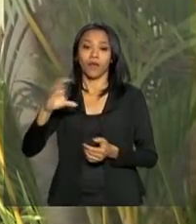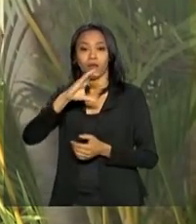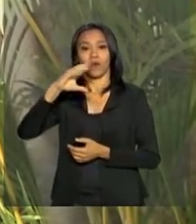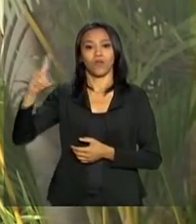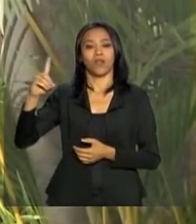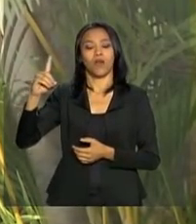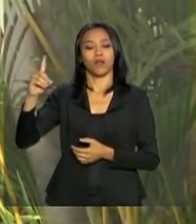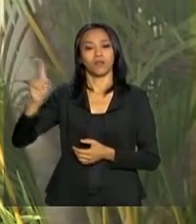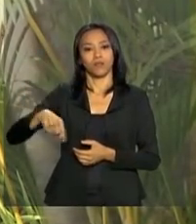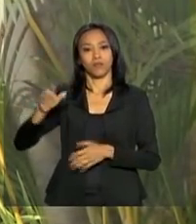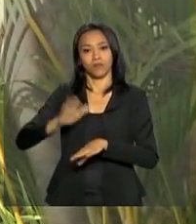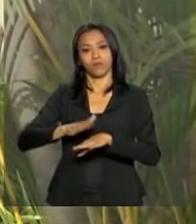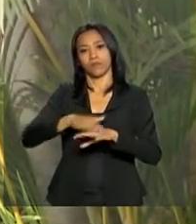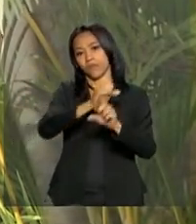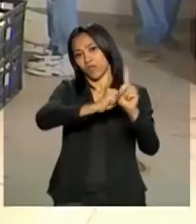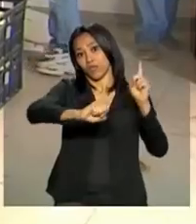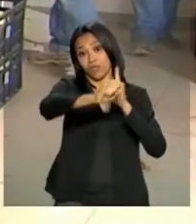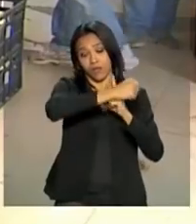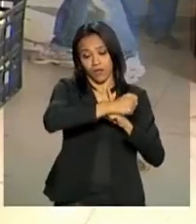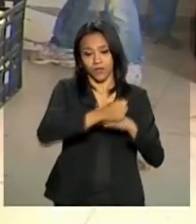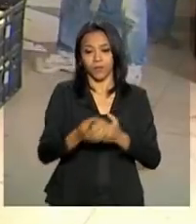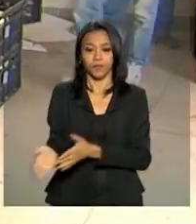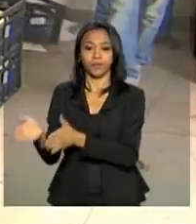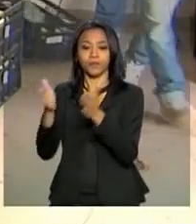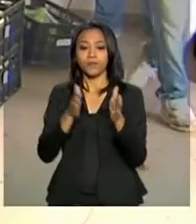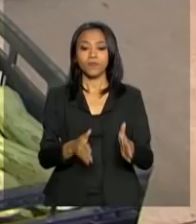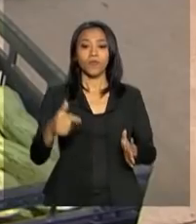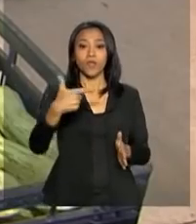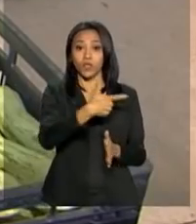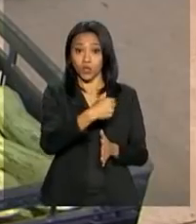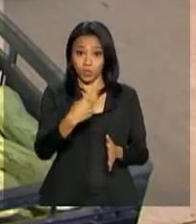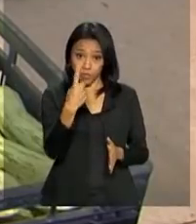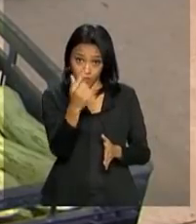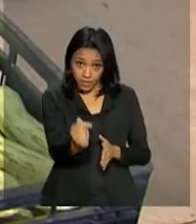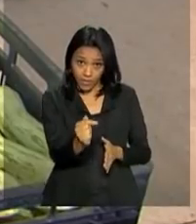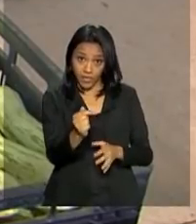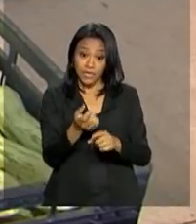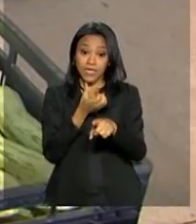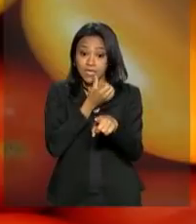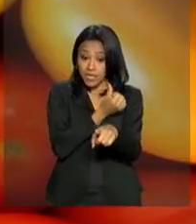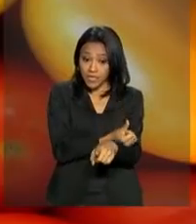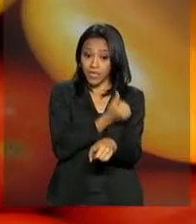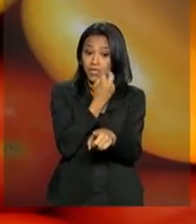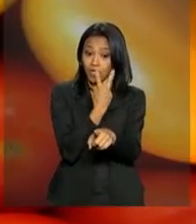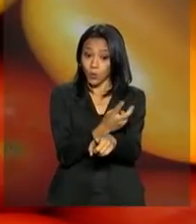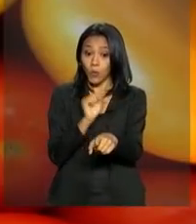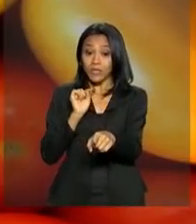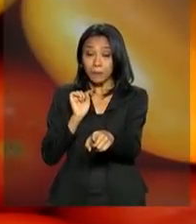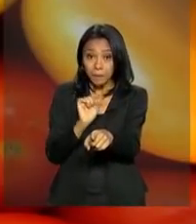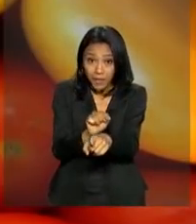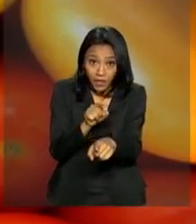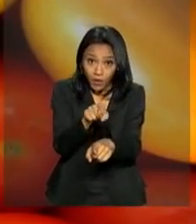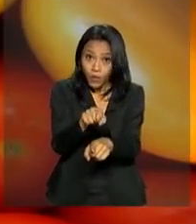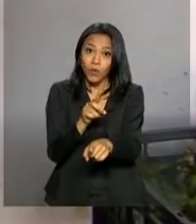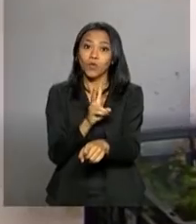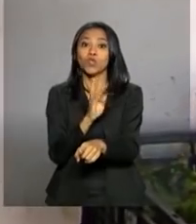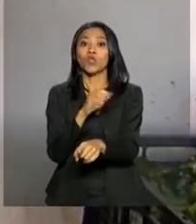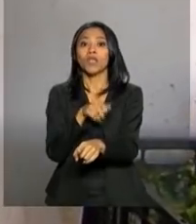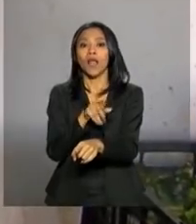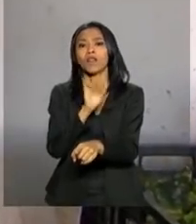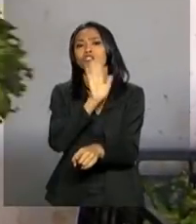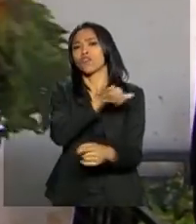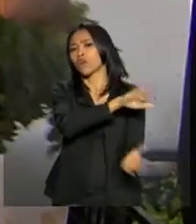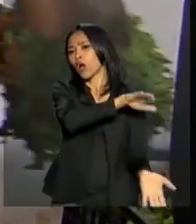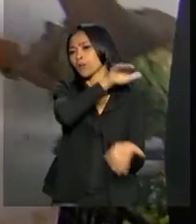da sociedade civil em 2017 62 mil toneladas de alimentos foram doadas pelos